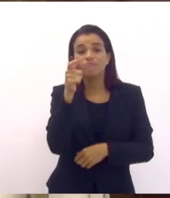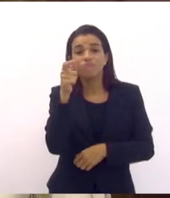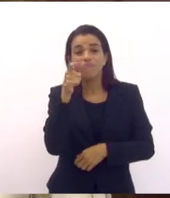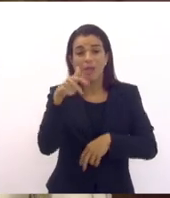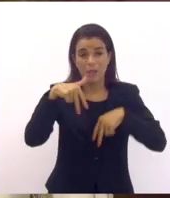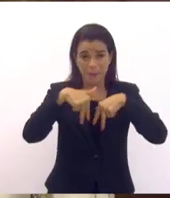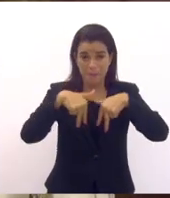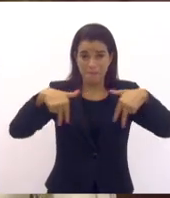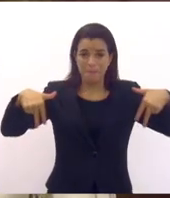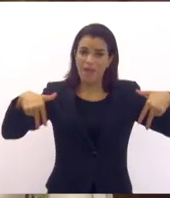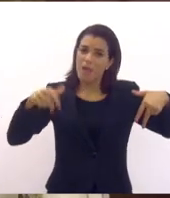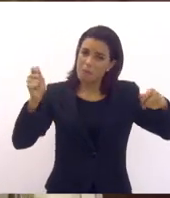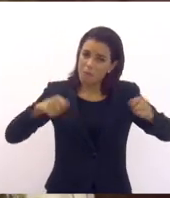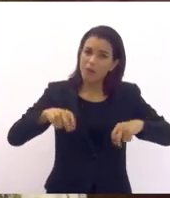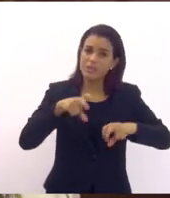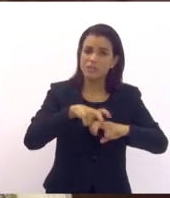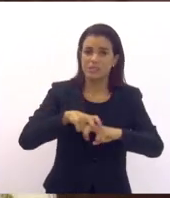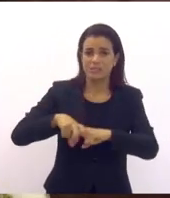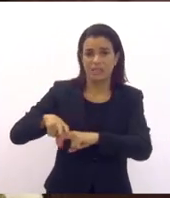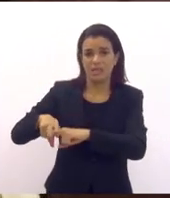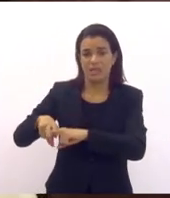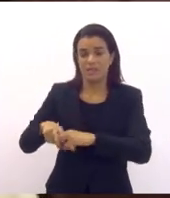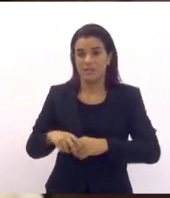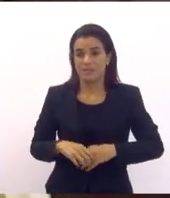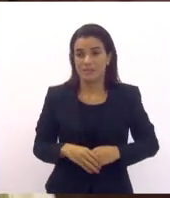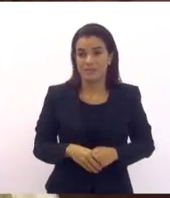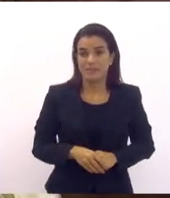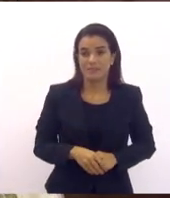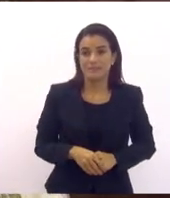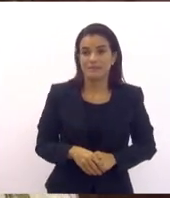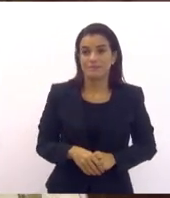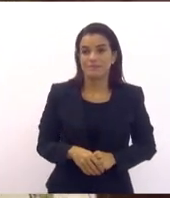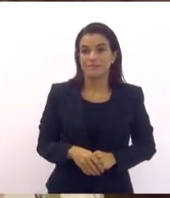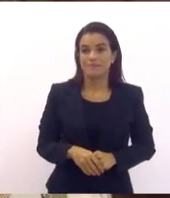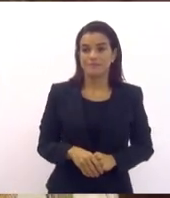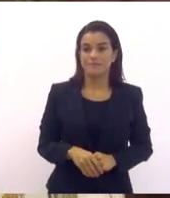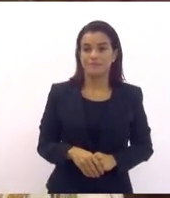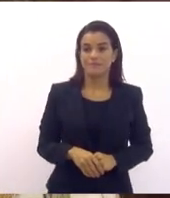tá para sentar Então vamos